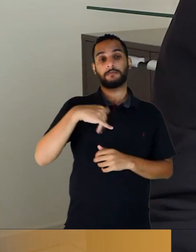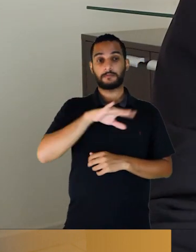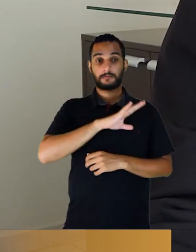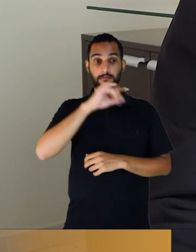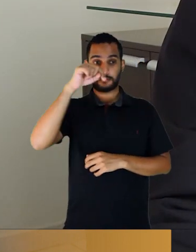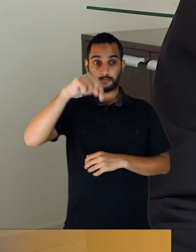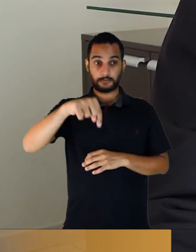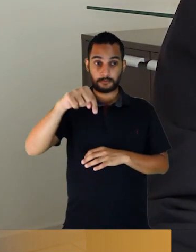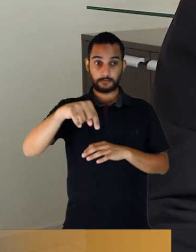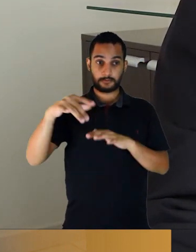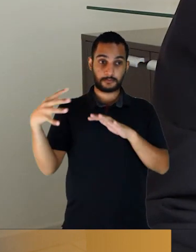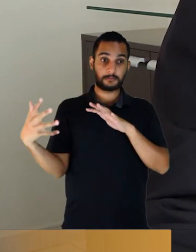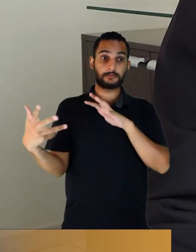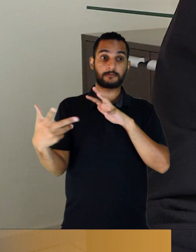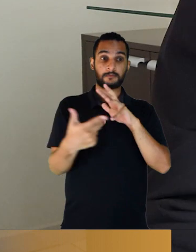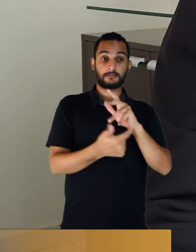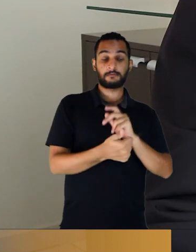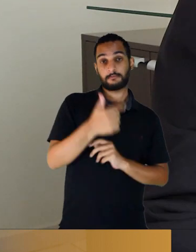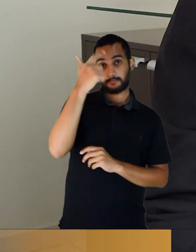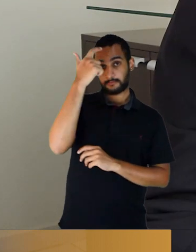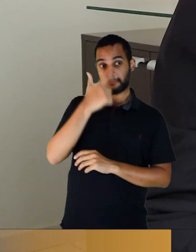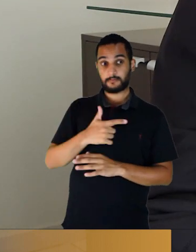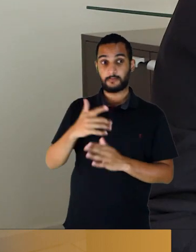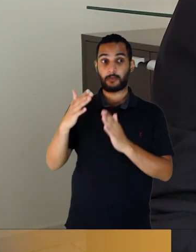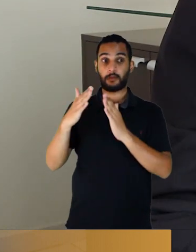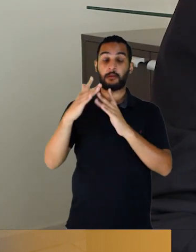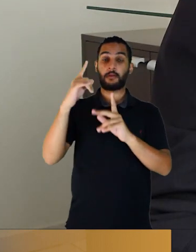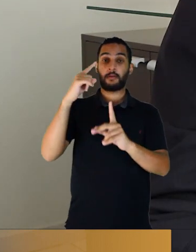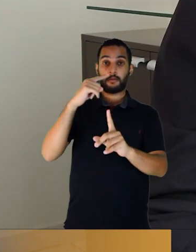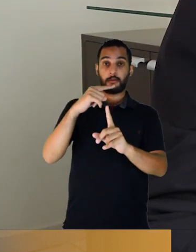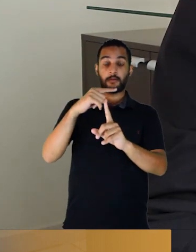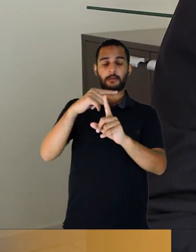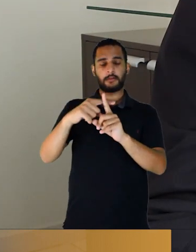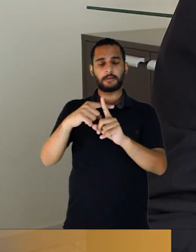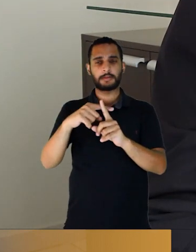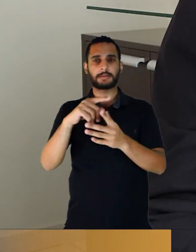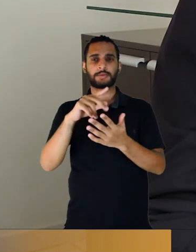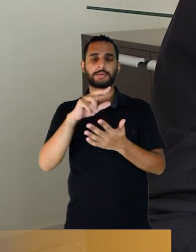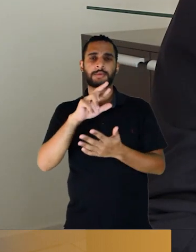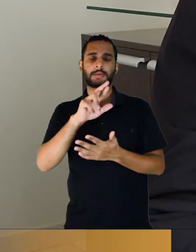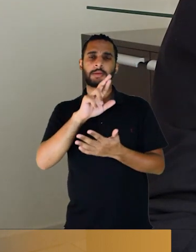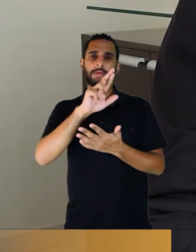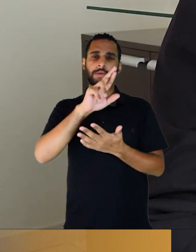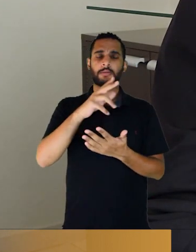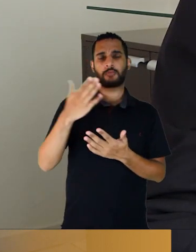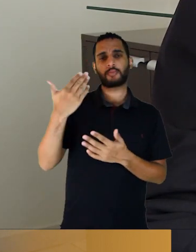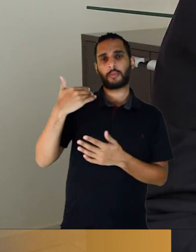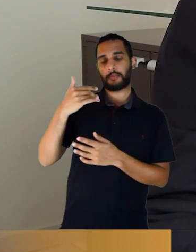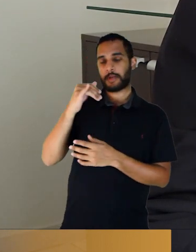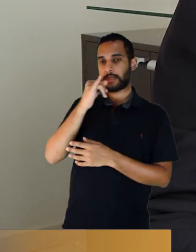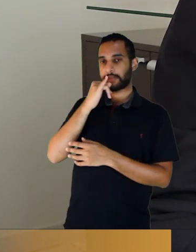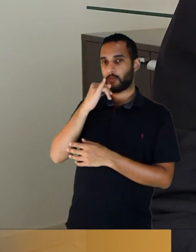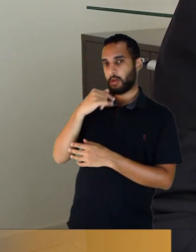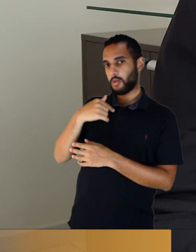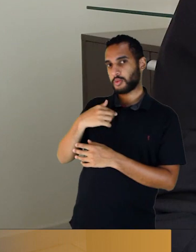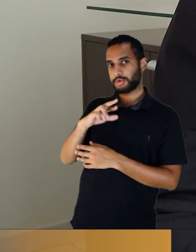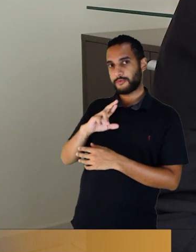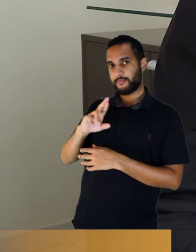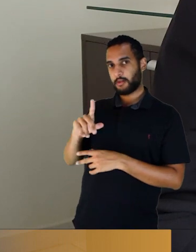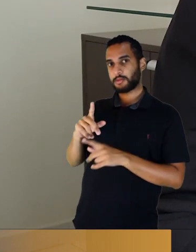da diversidade. Nós, aqui na Terra, como Igreja,